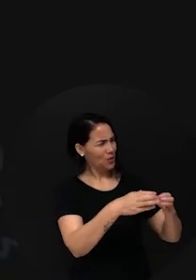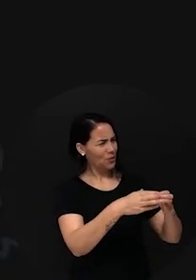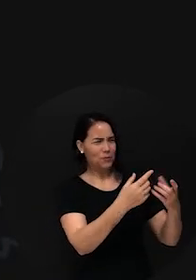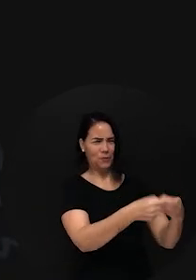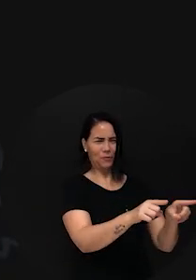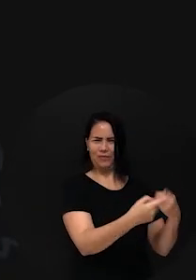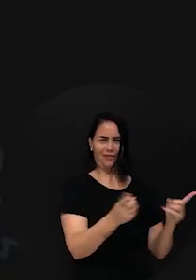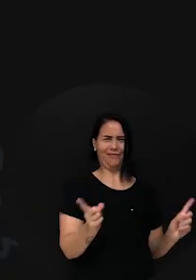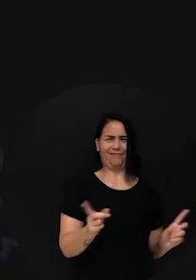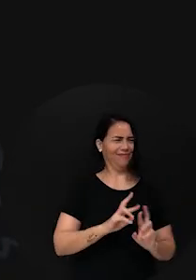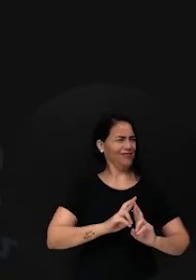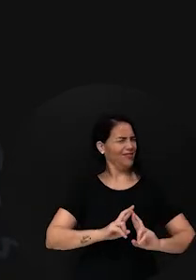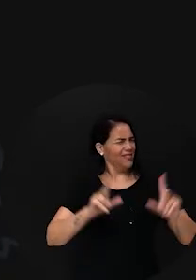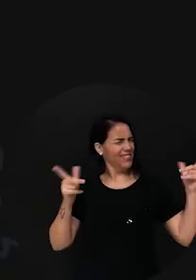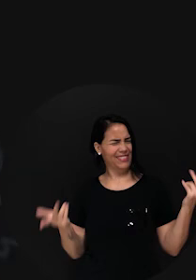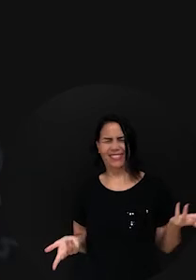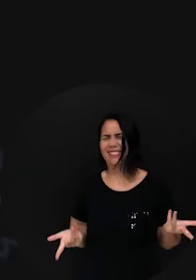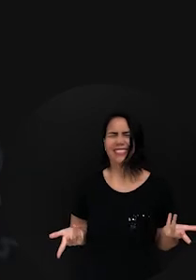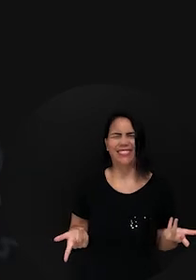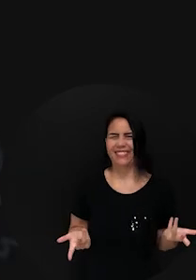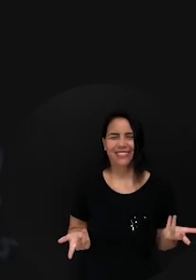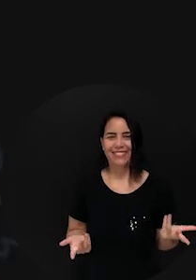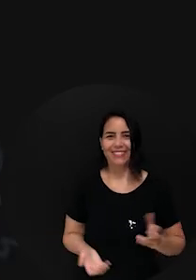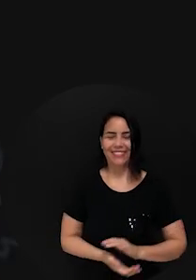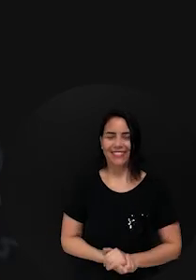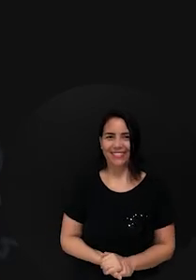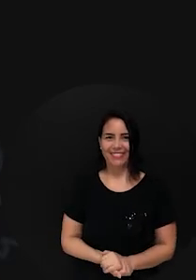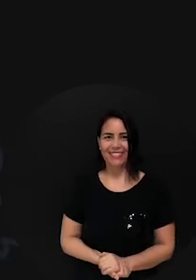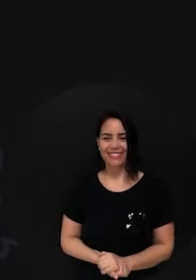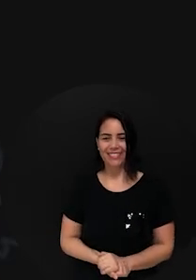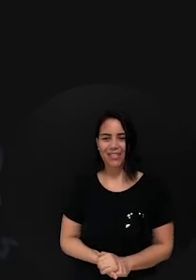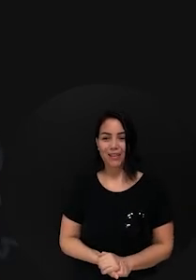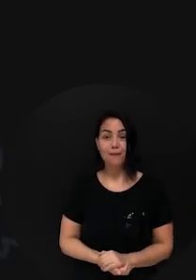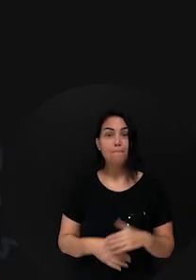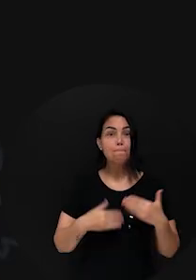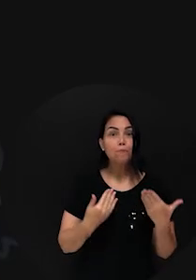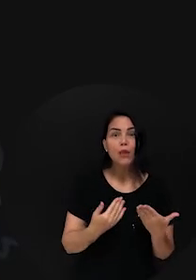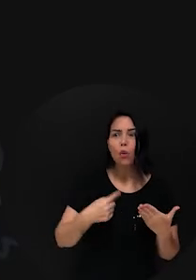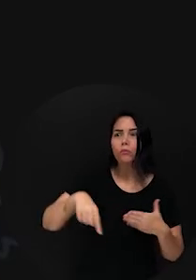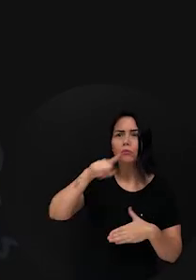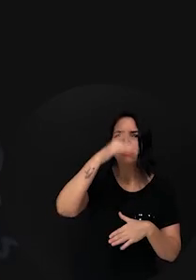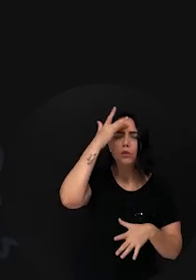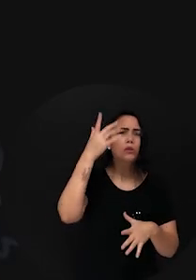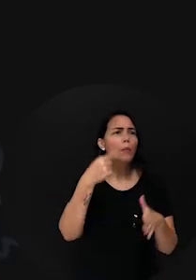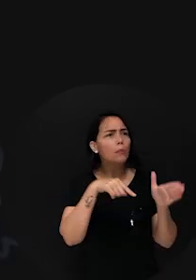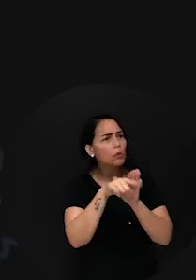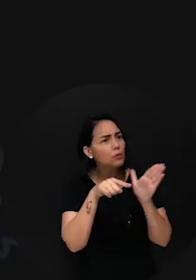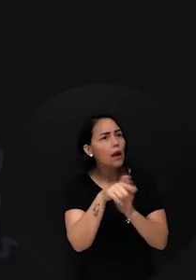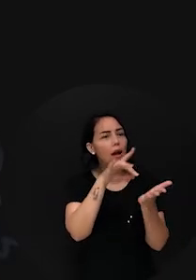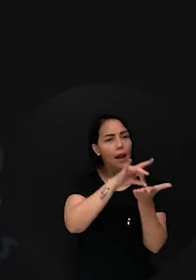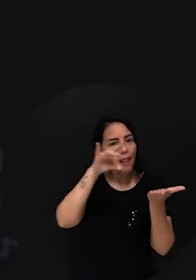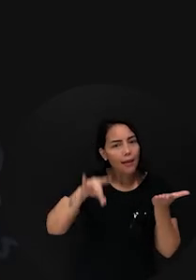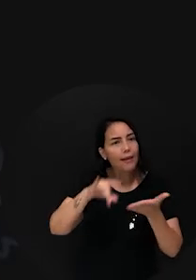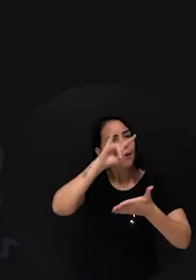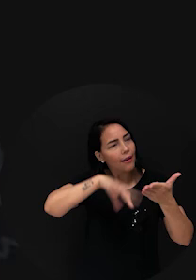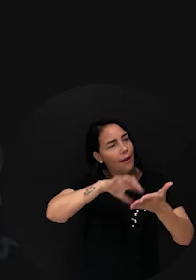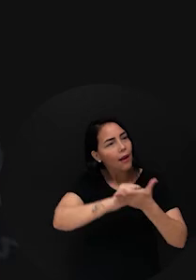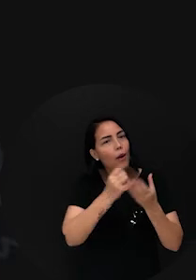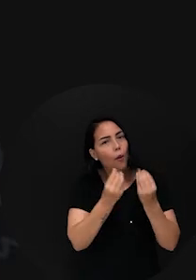gente? O link para a inscrição, pessoal. Teve bastante gente perguntando sobre isso. Acesse o site